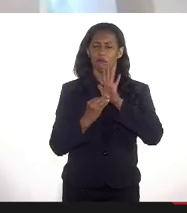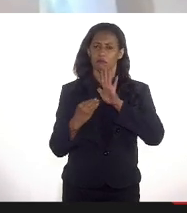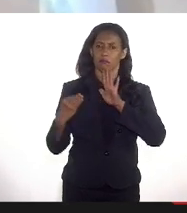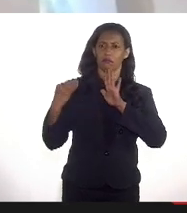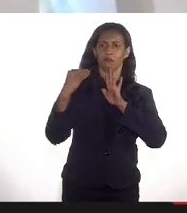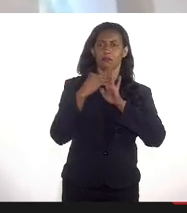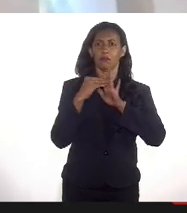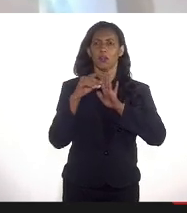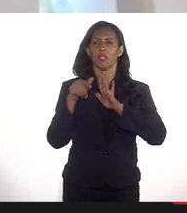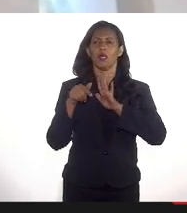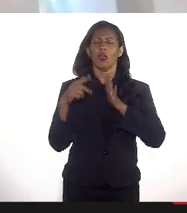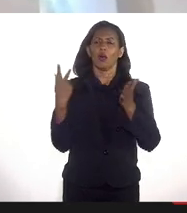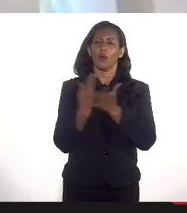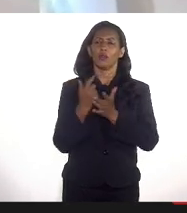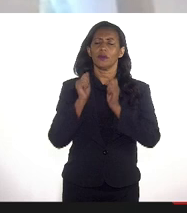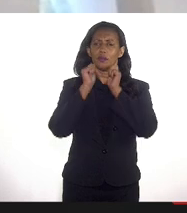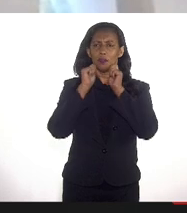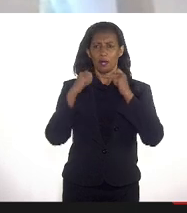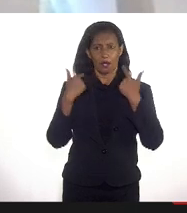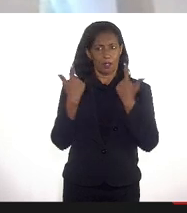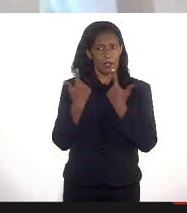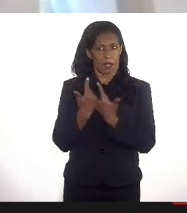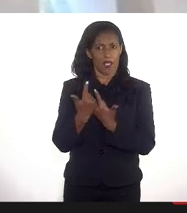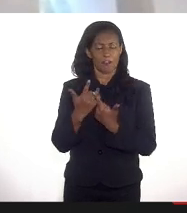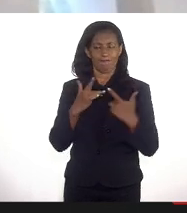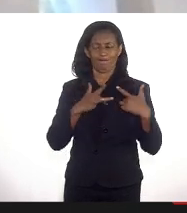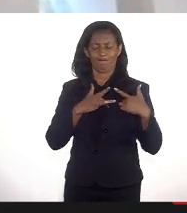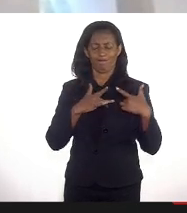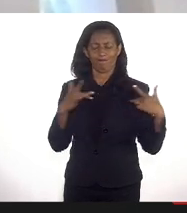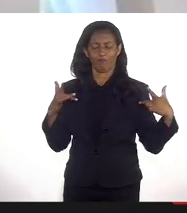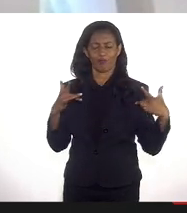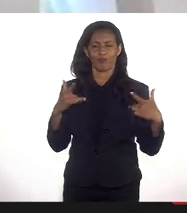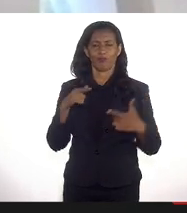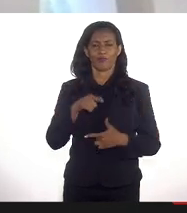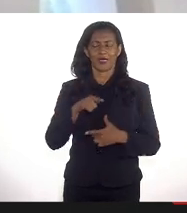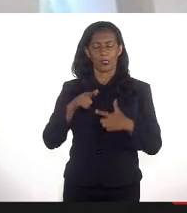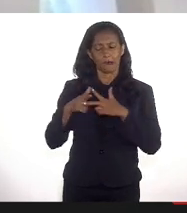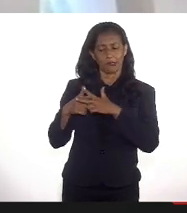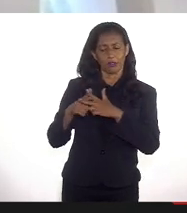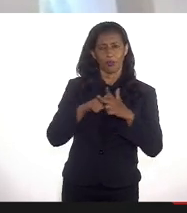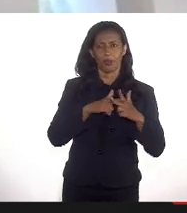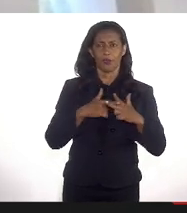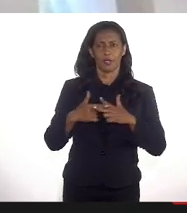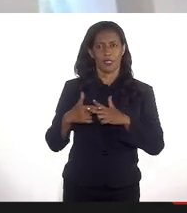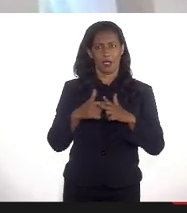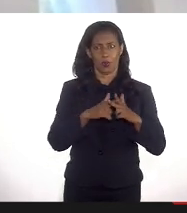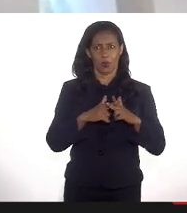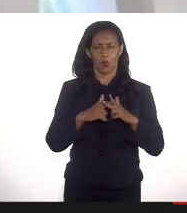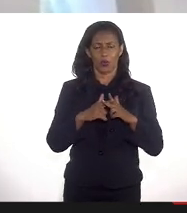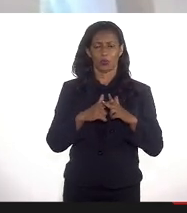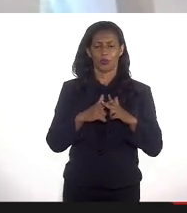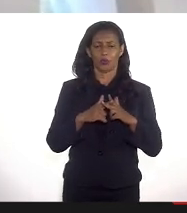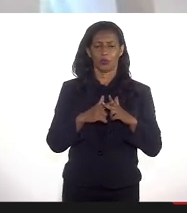pela Assembleia Legislativa, né, que teve essa sensibilidade e consertou essa questão para poder atender